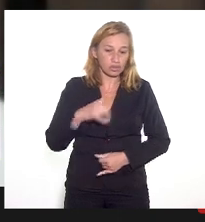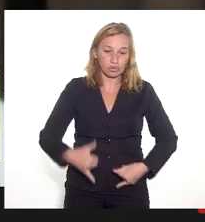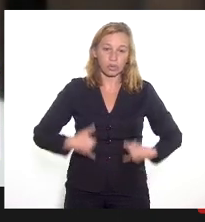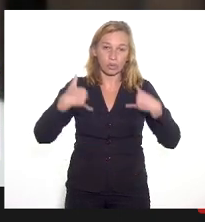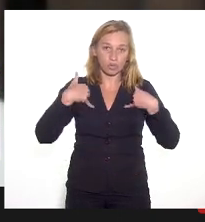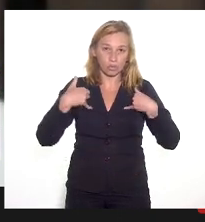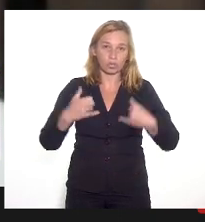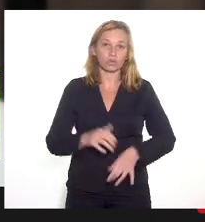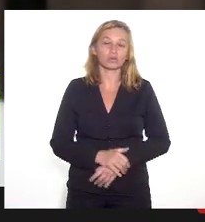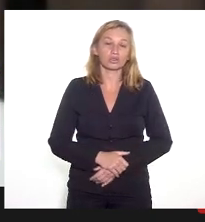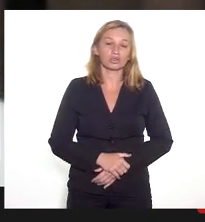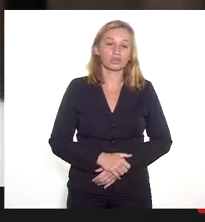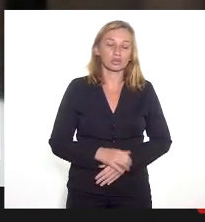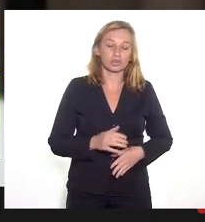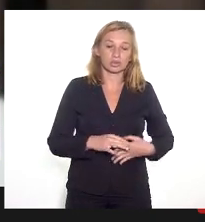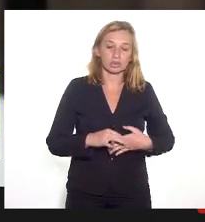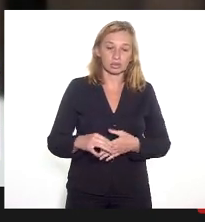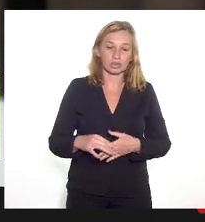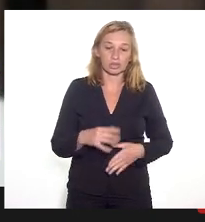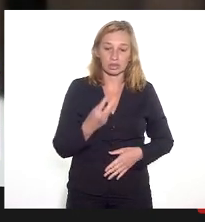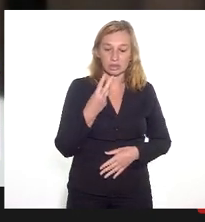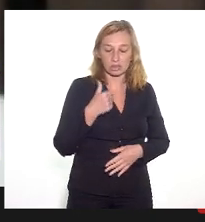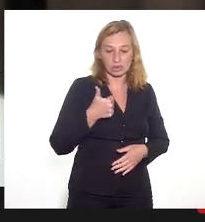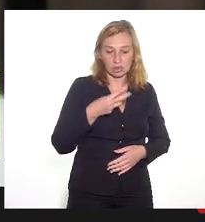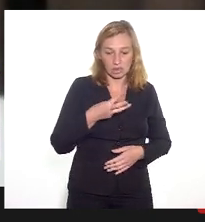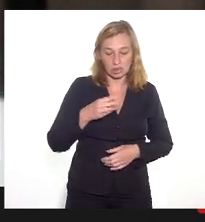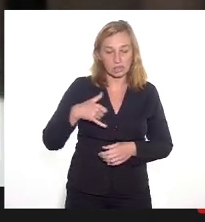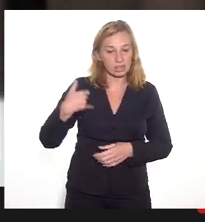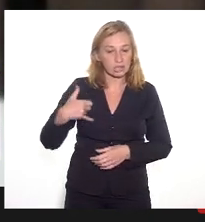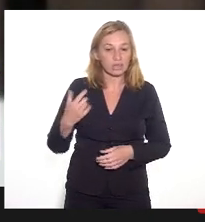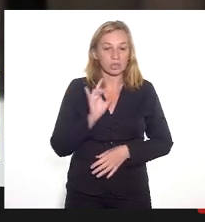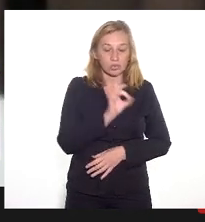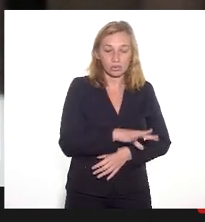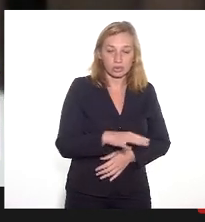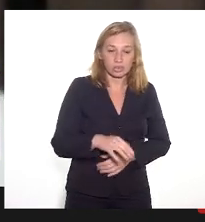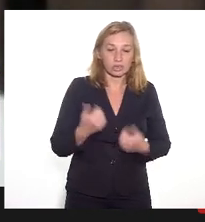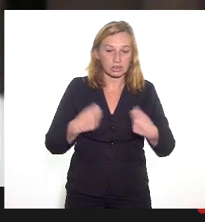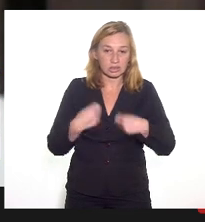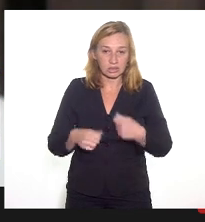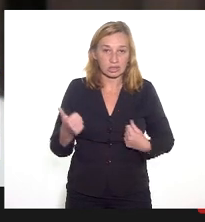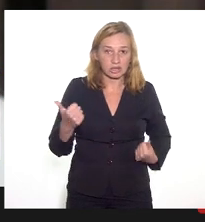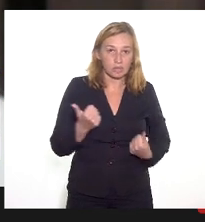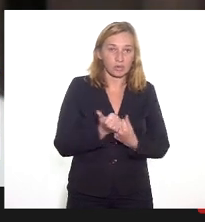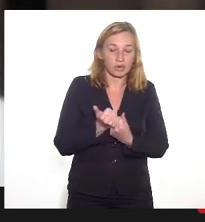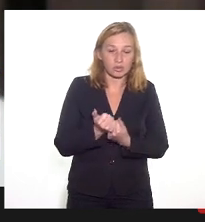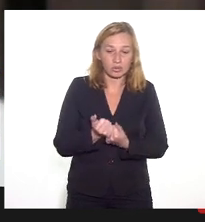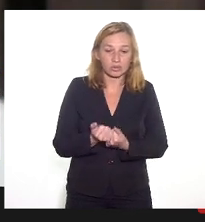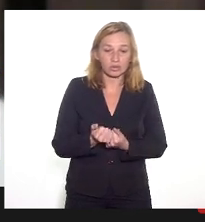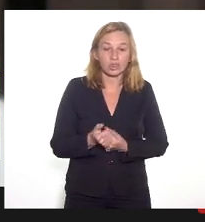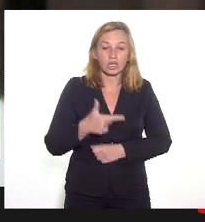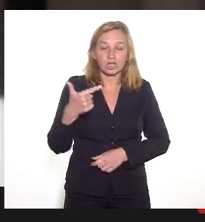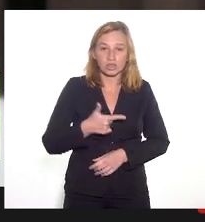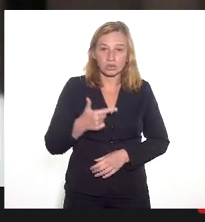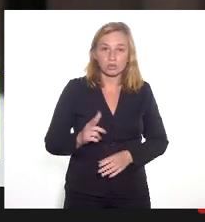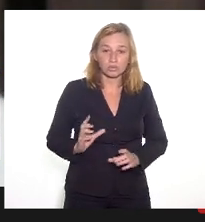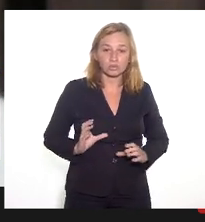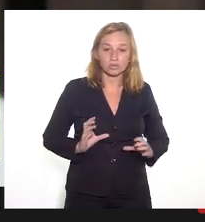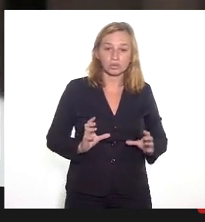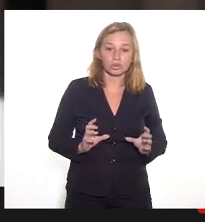honra de dirigir durante 13 anos. E, por último, a necessidade de apoiar. Estamos construindo agora o segundo encontro estadual